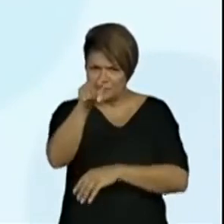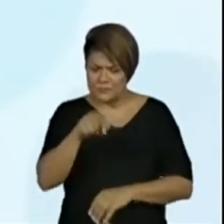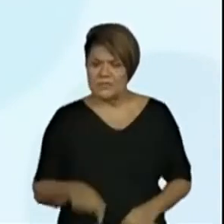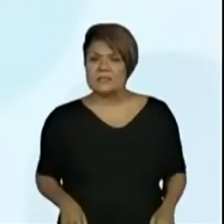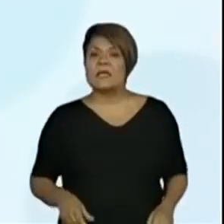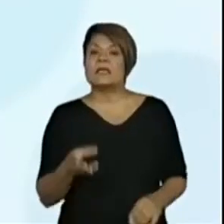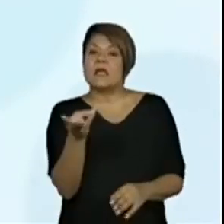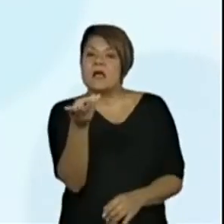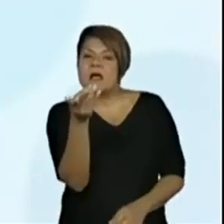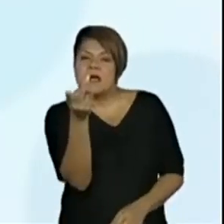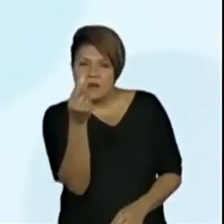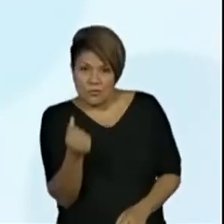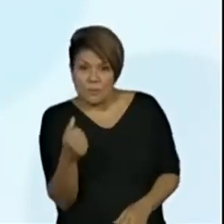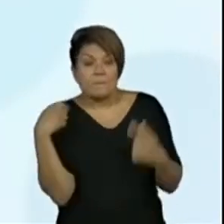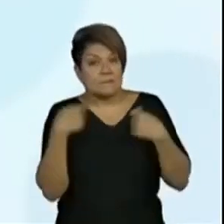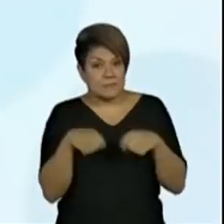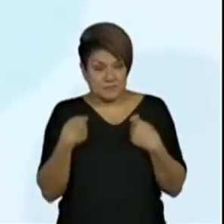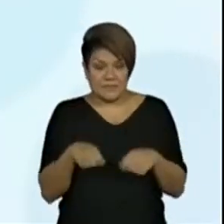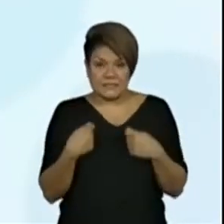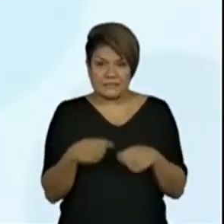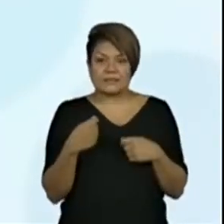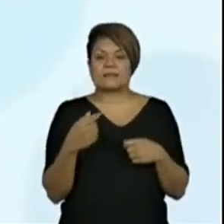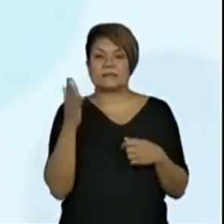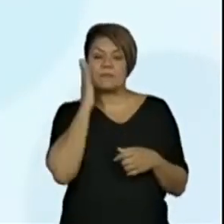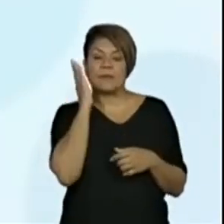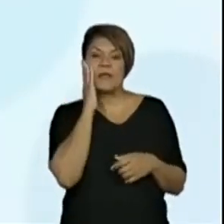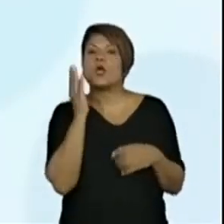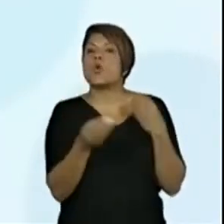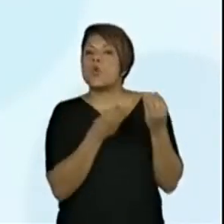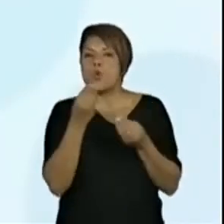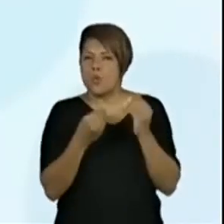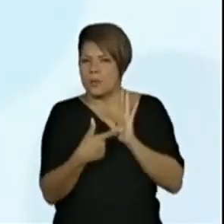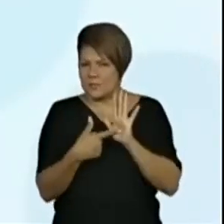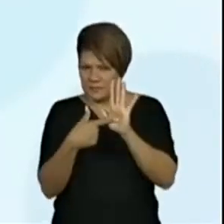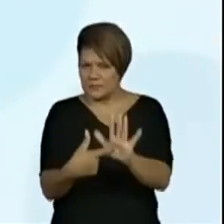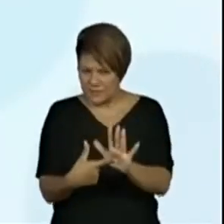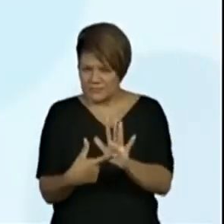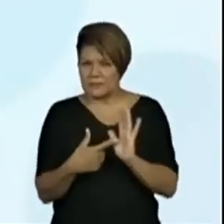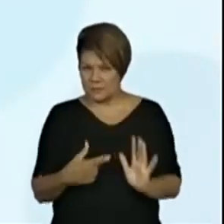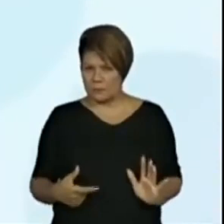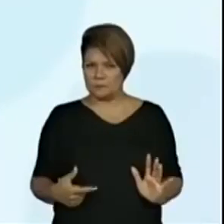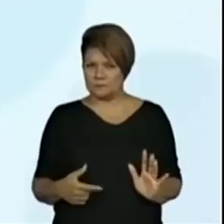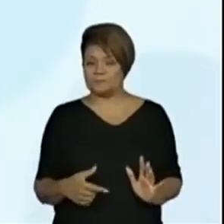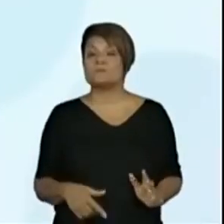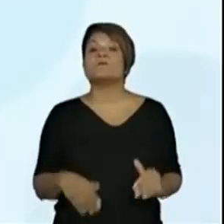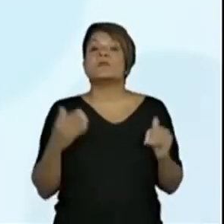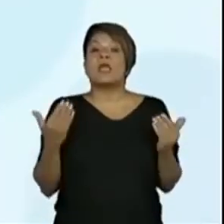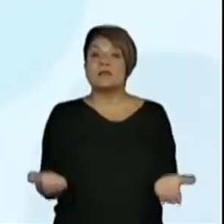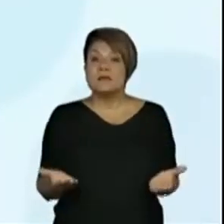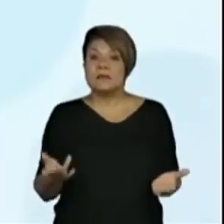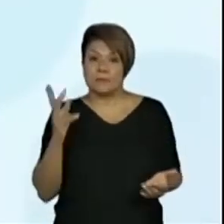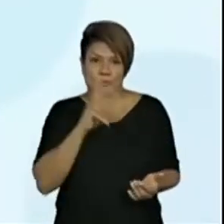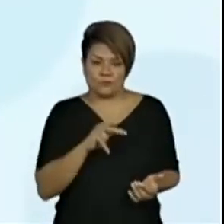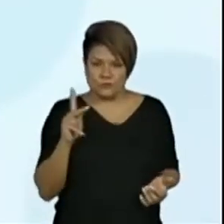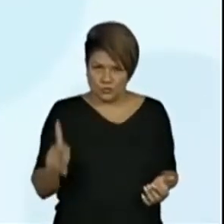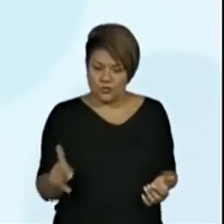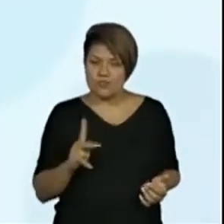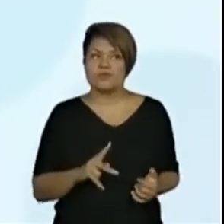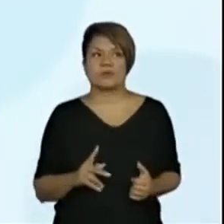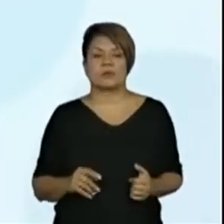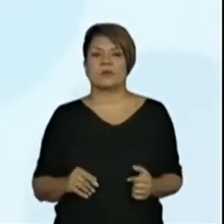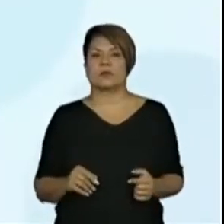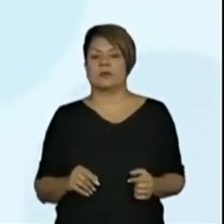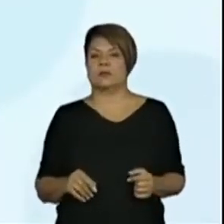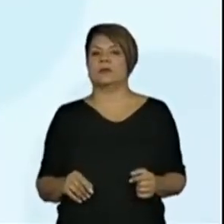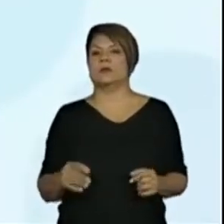a contagem, a gente precisa ver como está a apresentação daquilo que a gente vai contar? E aí a professora colocou essa imagem